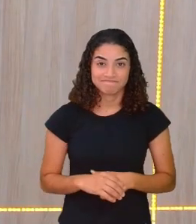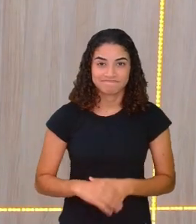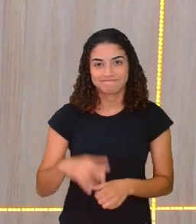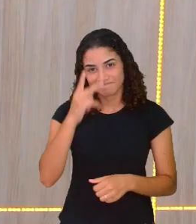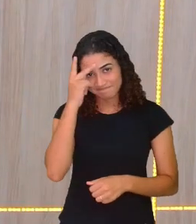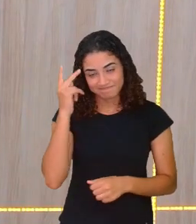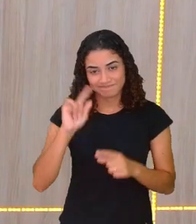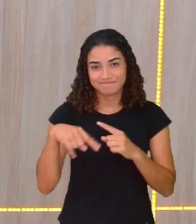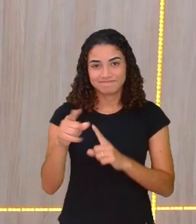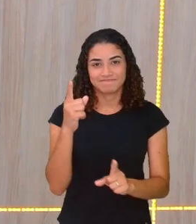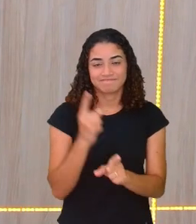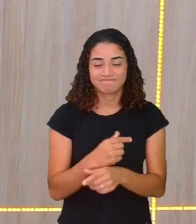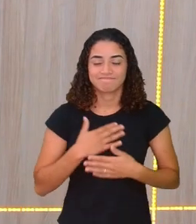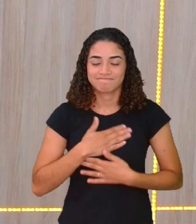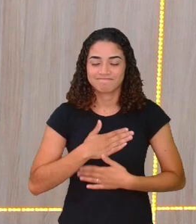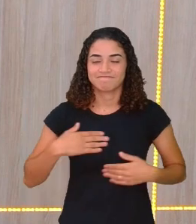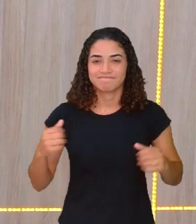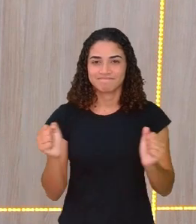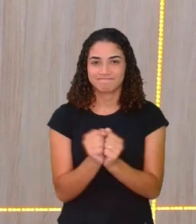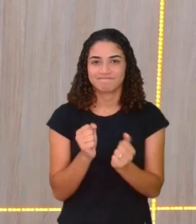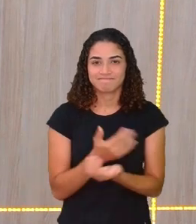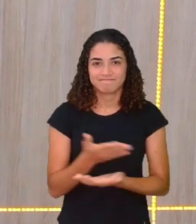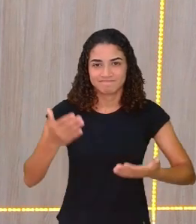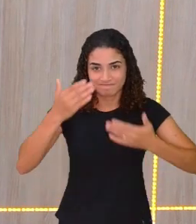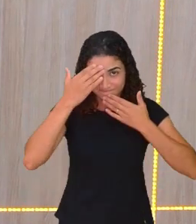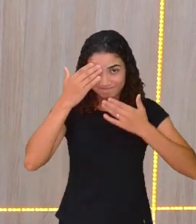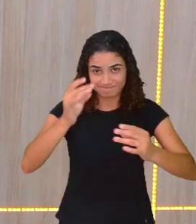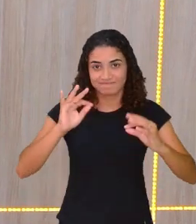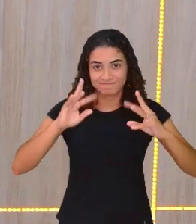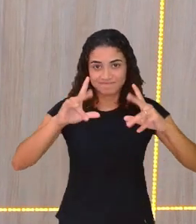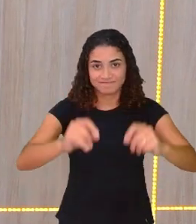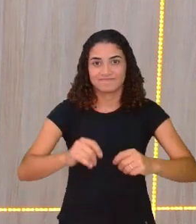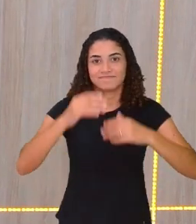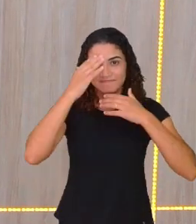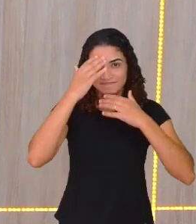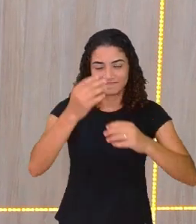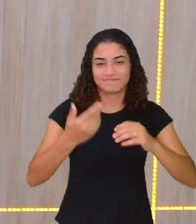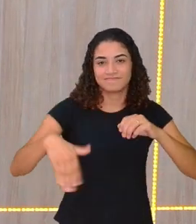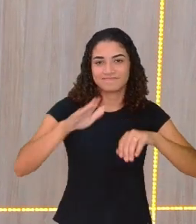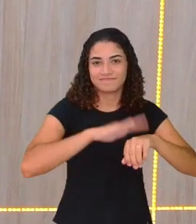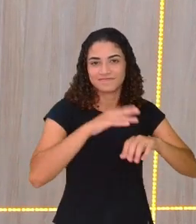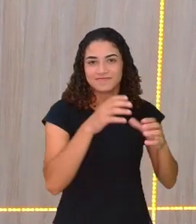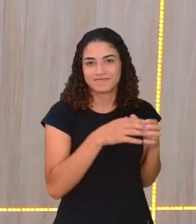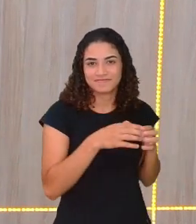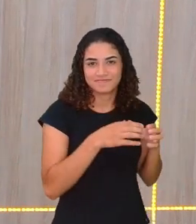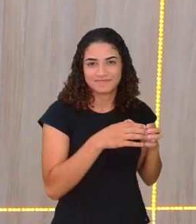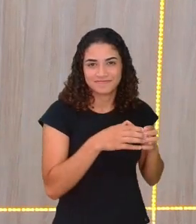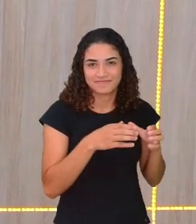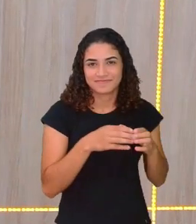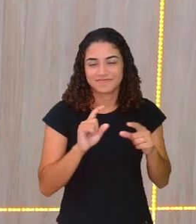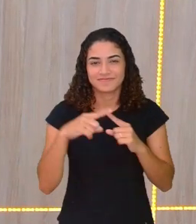até a próxima. Foi um prazer estar com vocês. Obrigada a todos. Obrigado ao pessoal da produção.